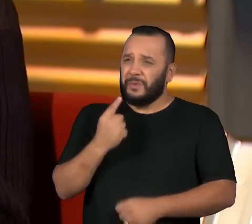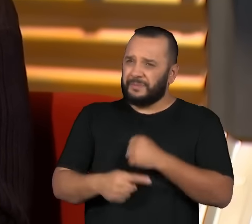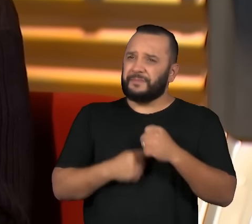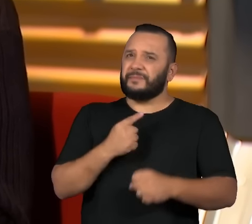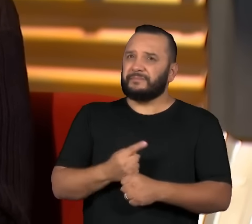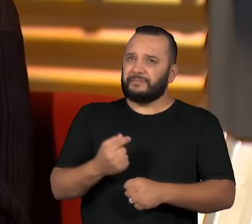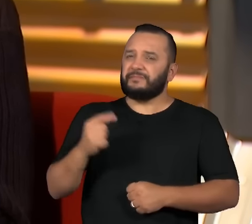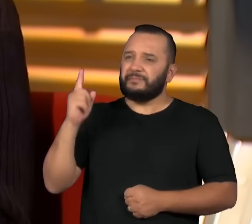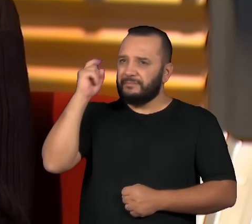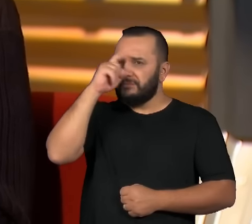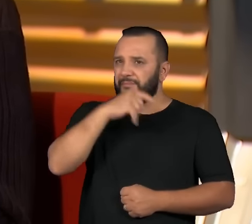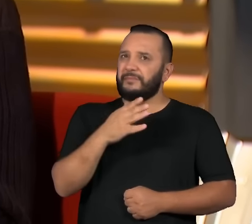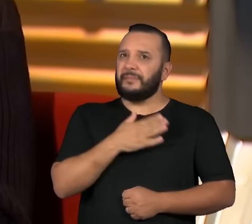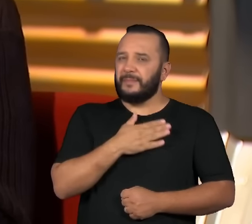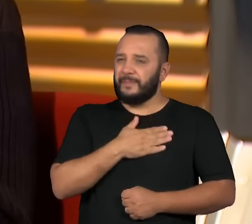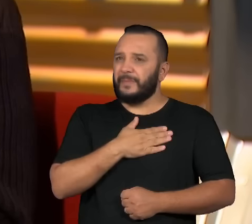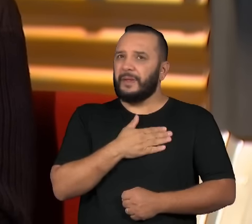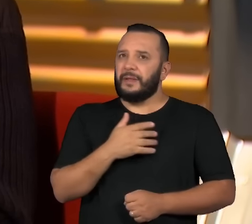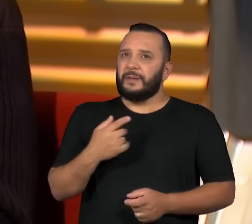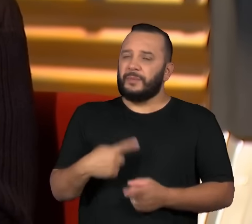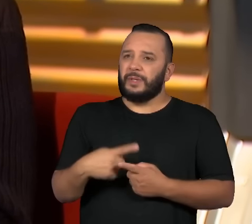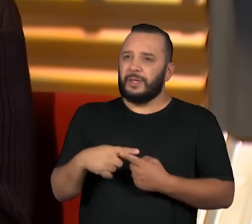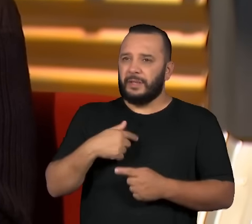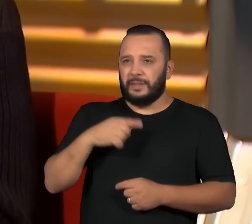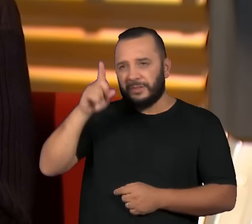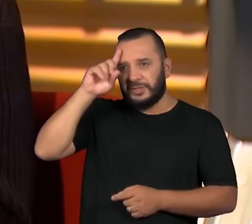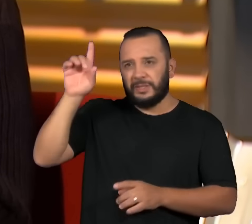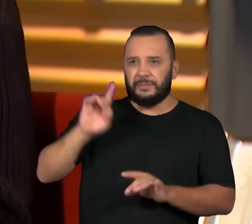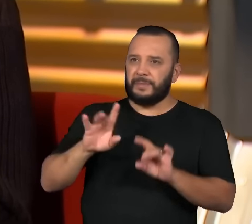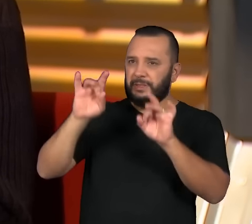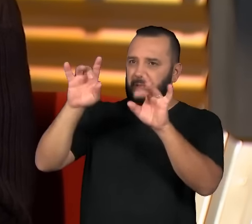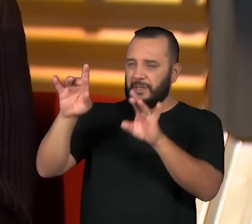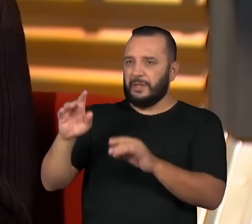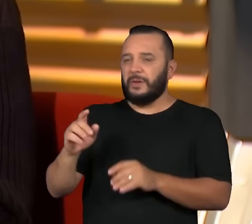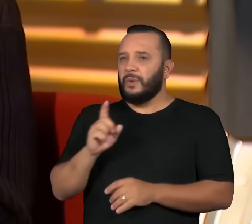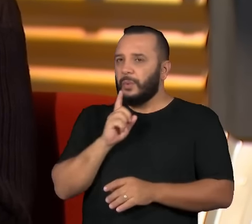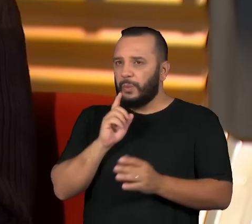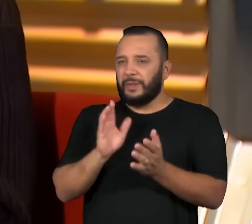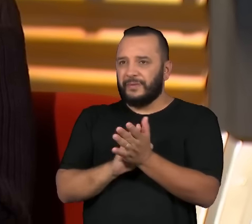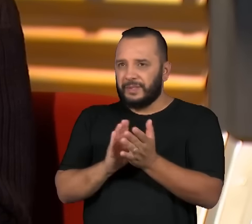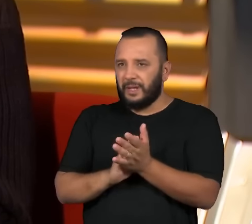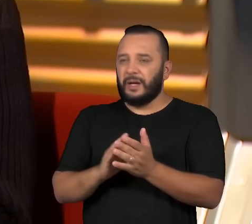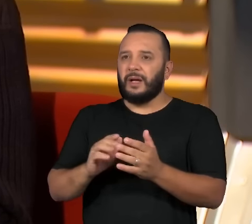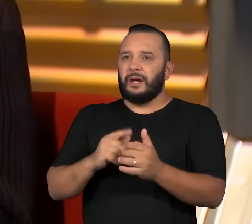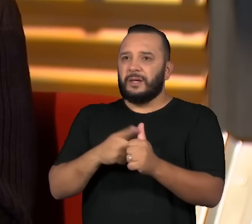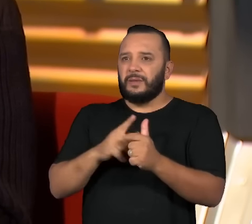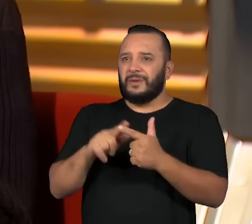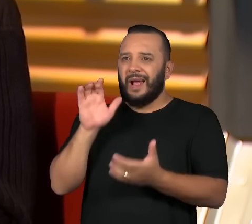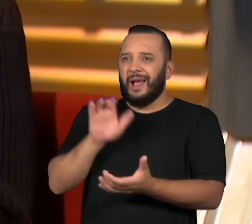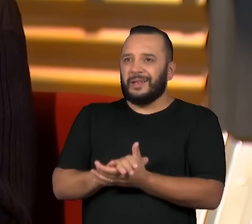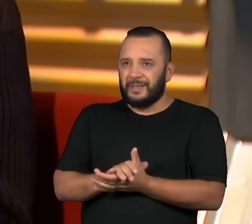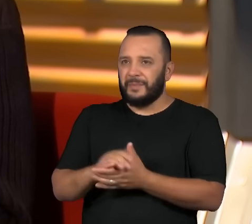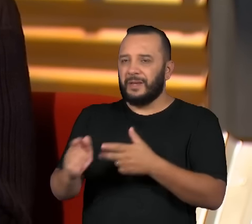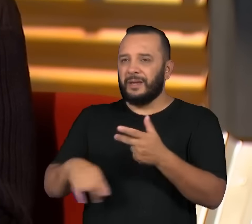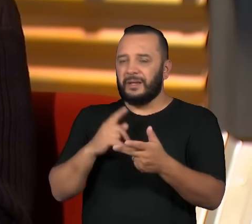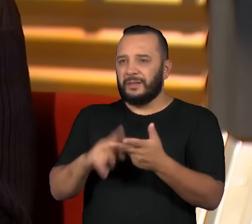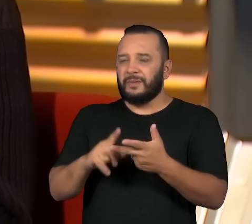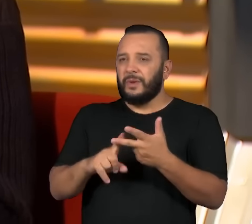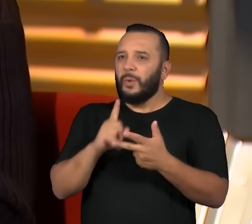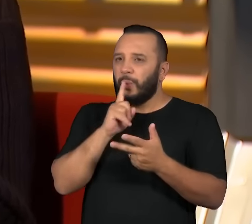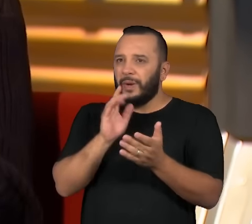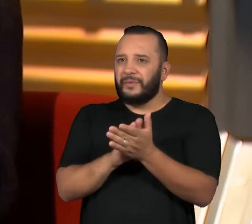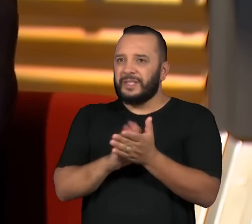difícil. Foi bem difícil pelas datas, né? Que a gente passa. Aniversário, casamento, aniversário das crianças, próprio